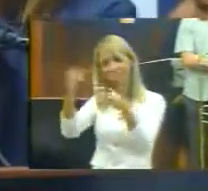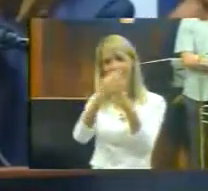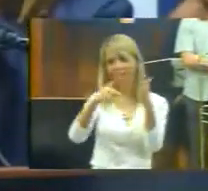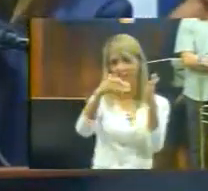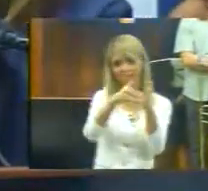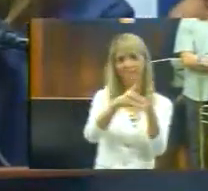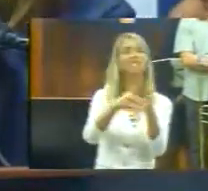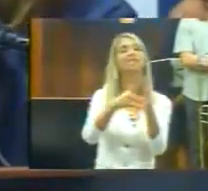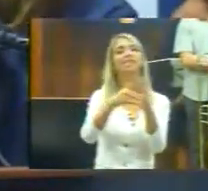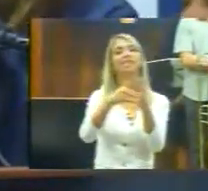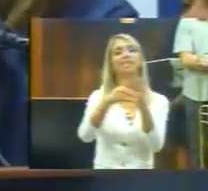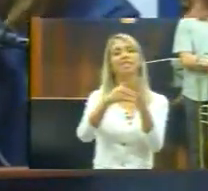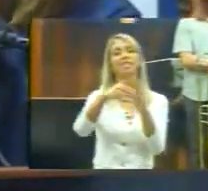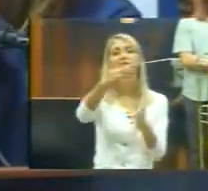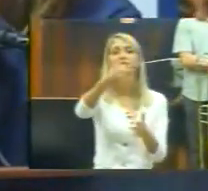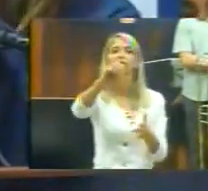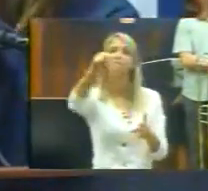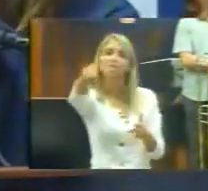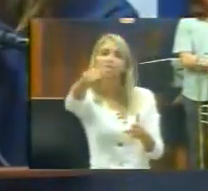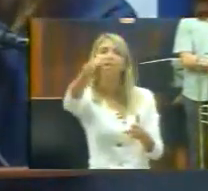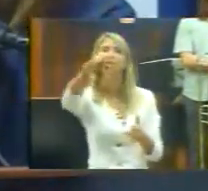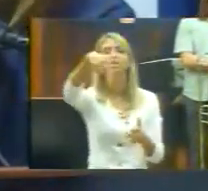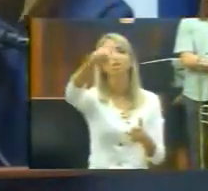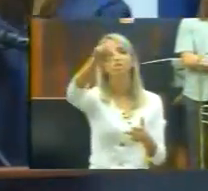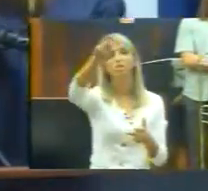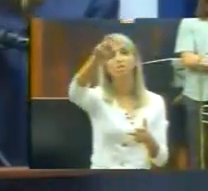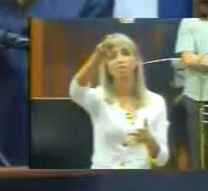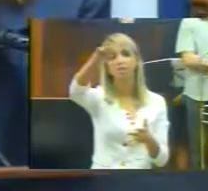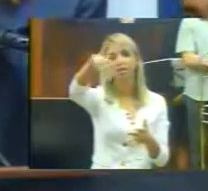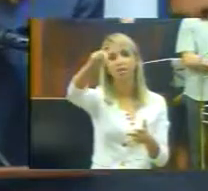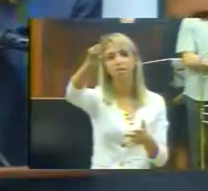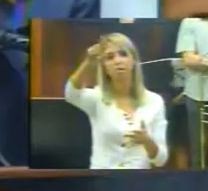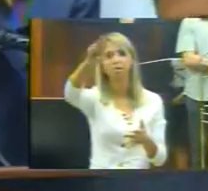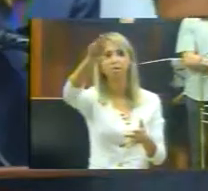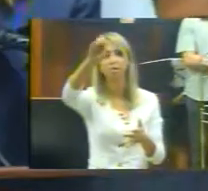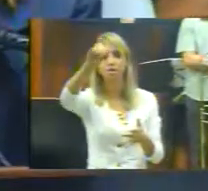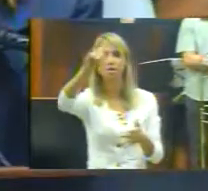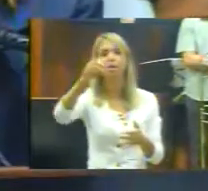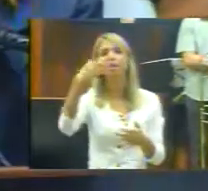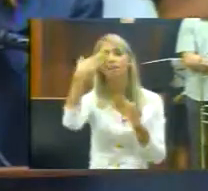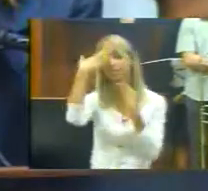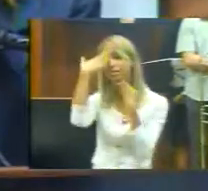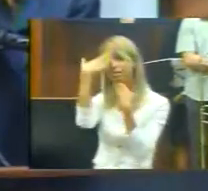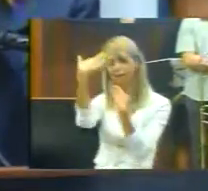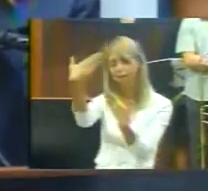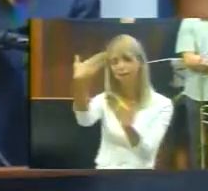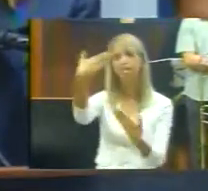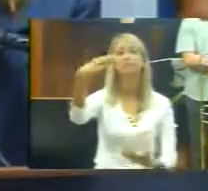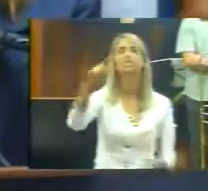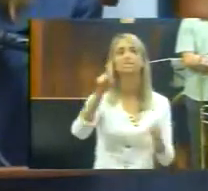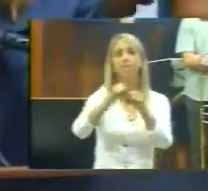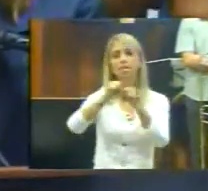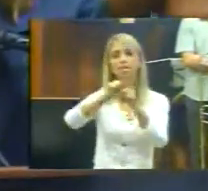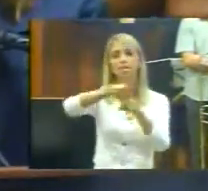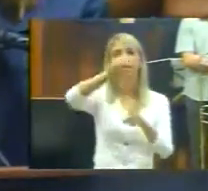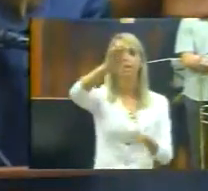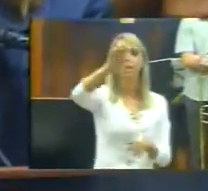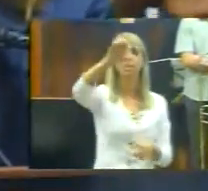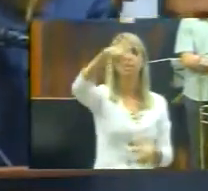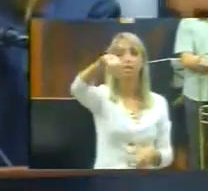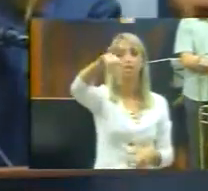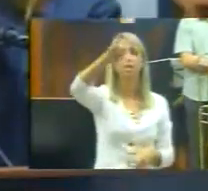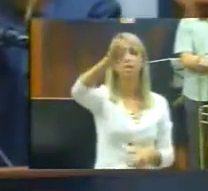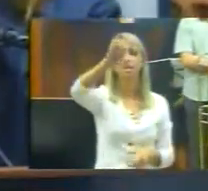mandato, até o dia 29, onde vocês serão diplomados. E agradecer a Emilene Costa, do Ser Instituto,